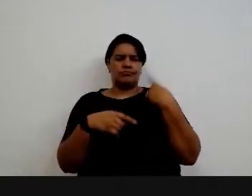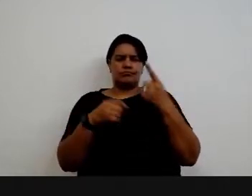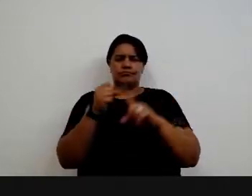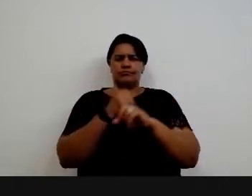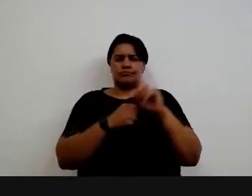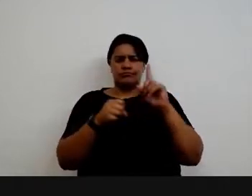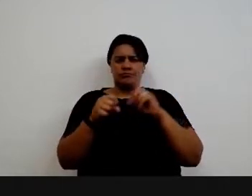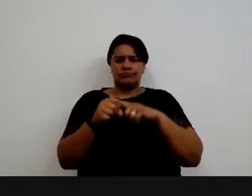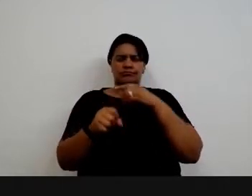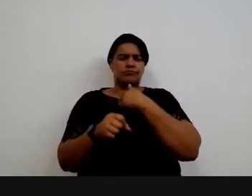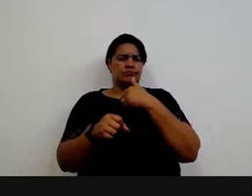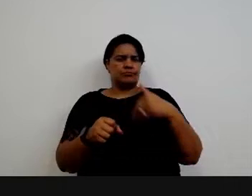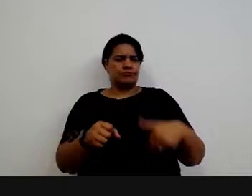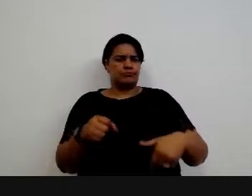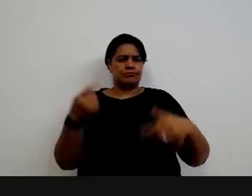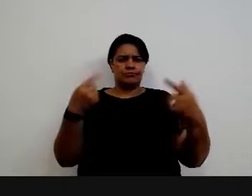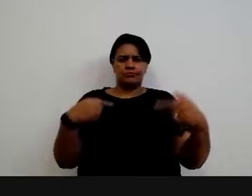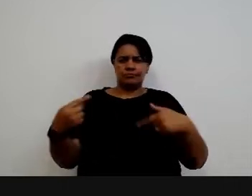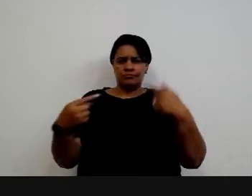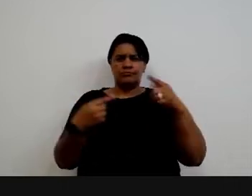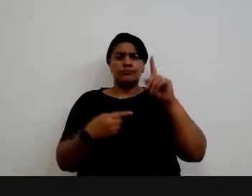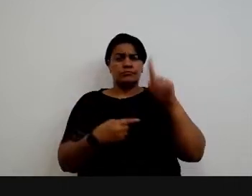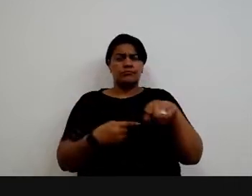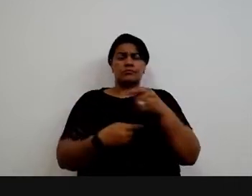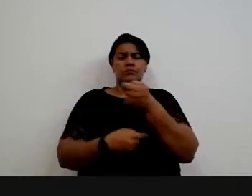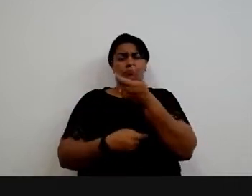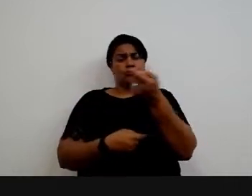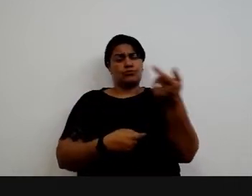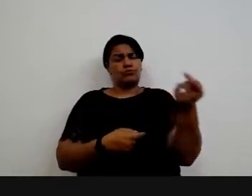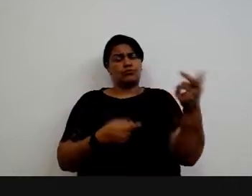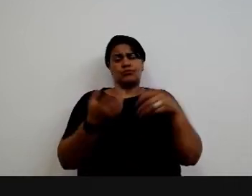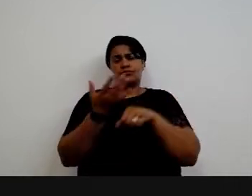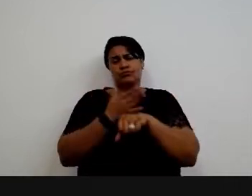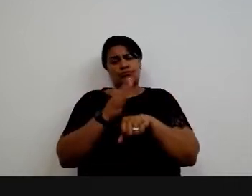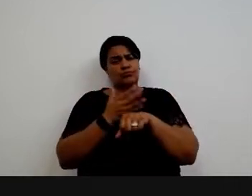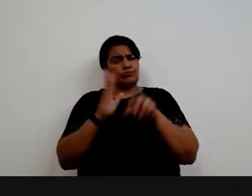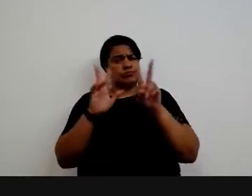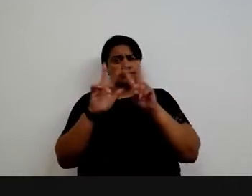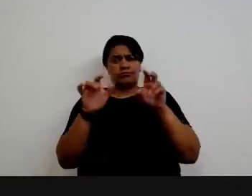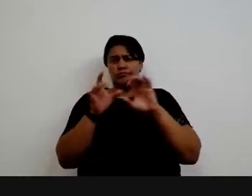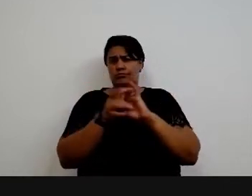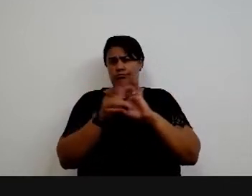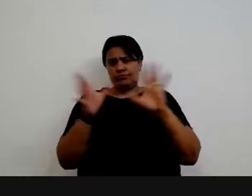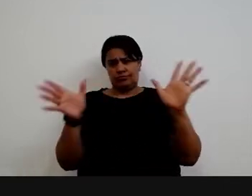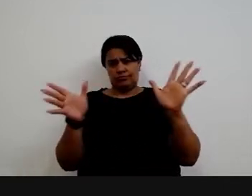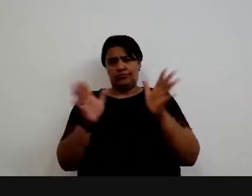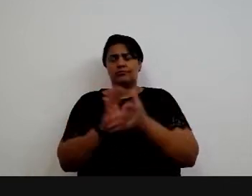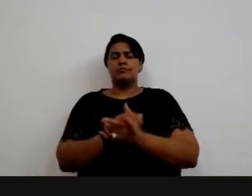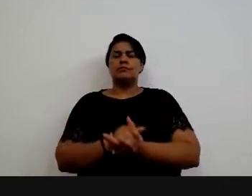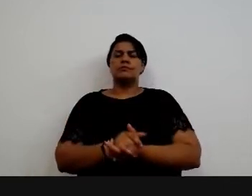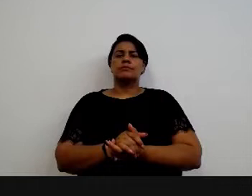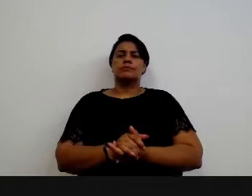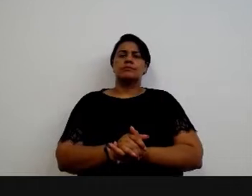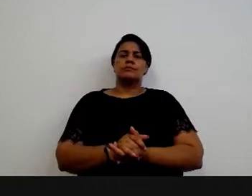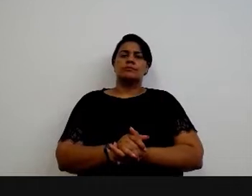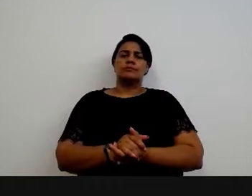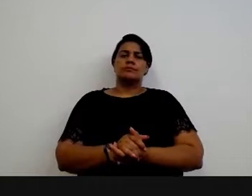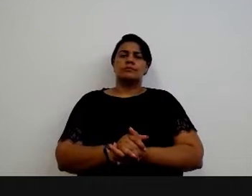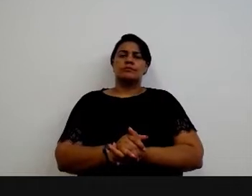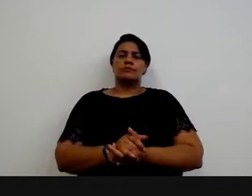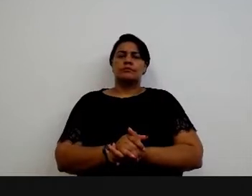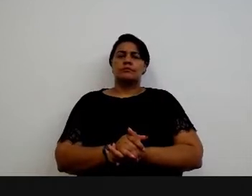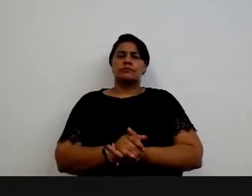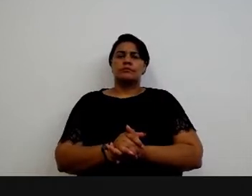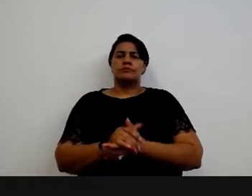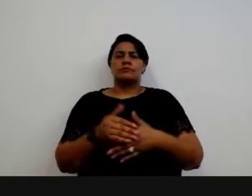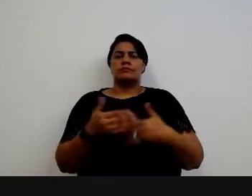nossos governantes, nossos políticos são muito pouco preparados para a democracia. O que fica óbvio,